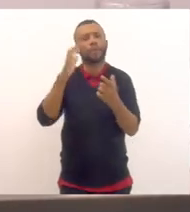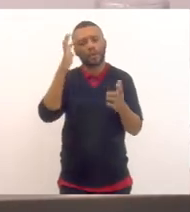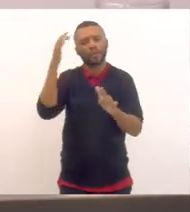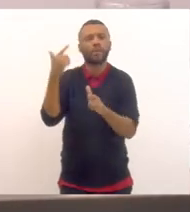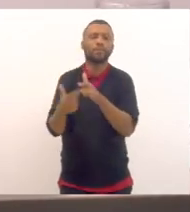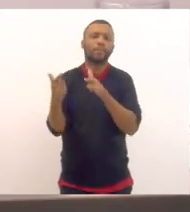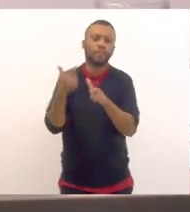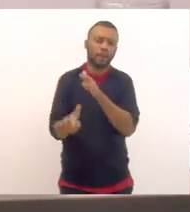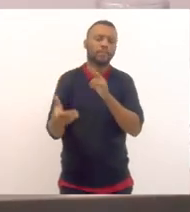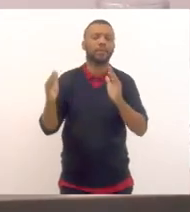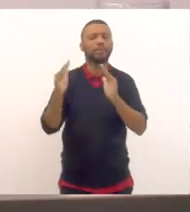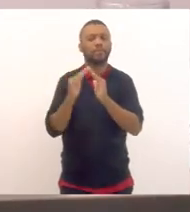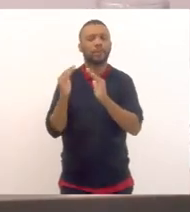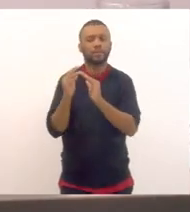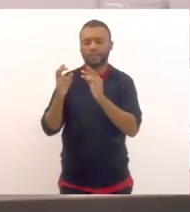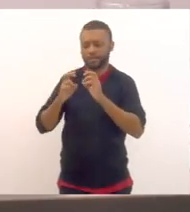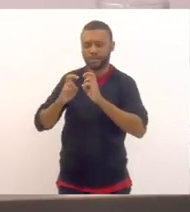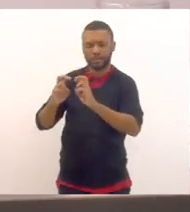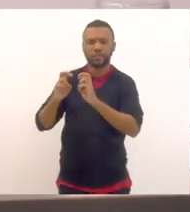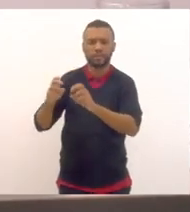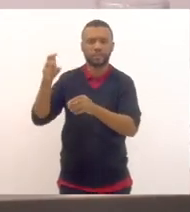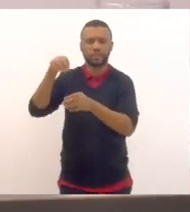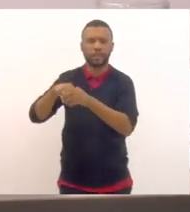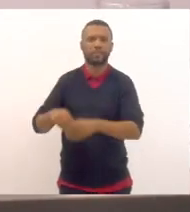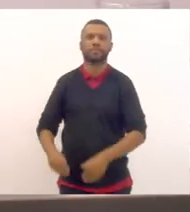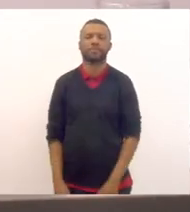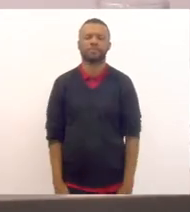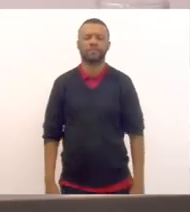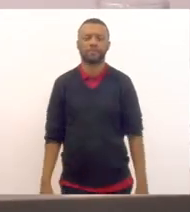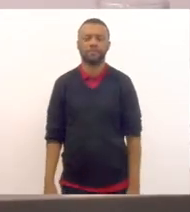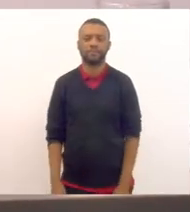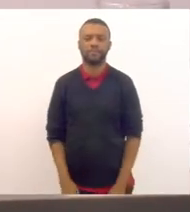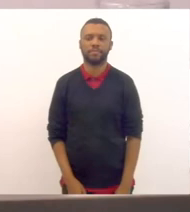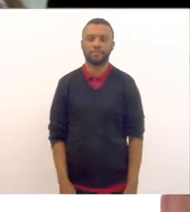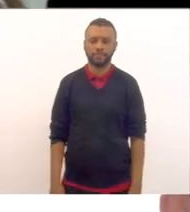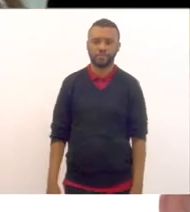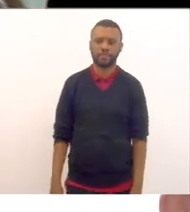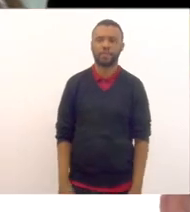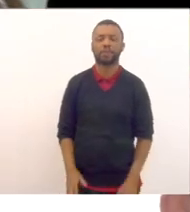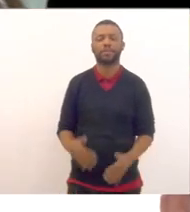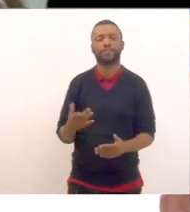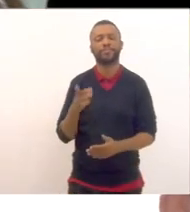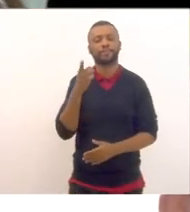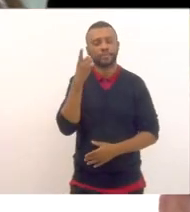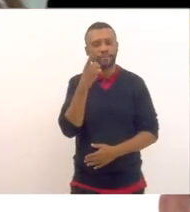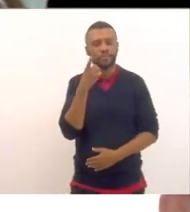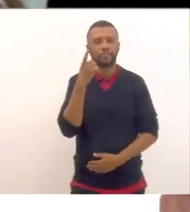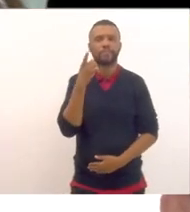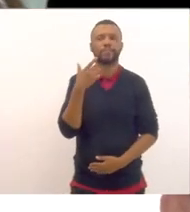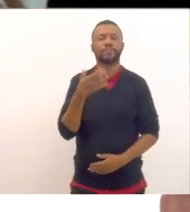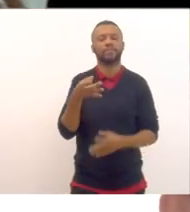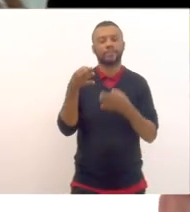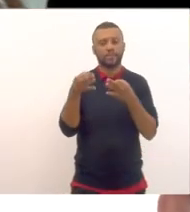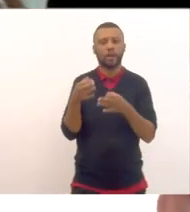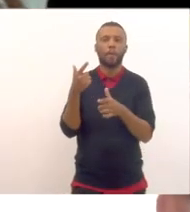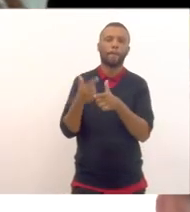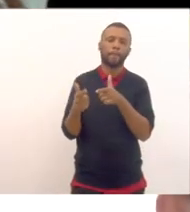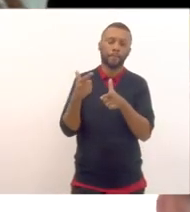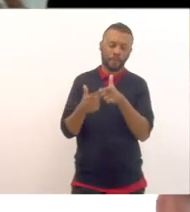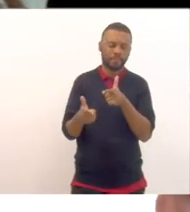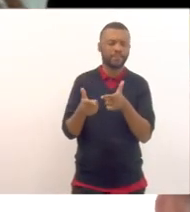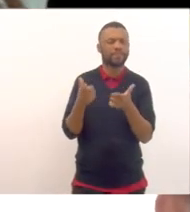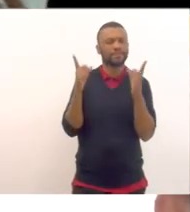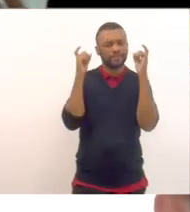das moradias ao longo da linha férrea a deputada é realmente é o programa